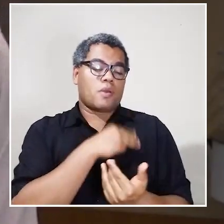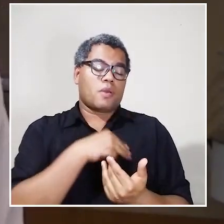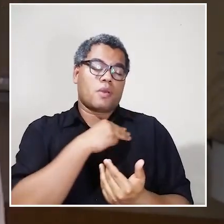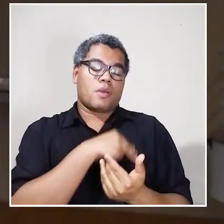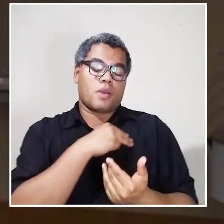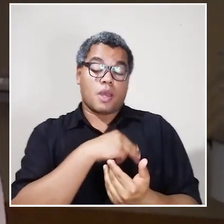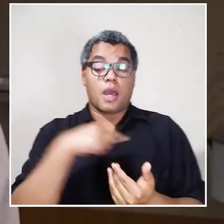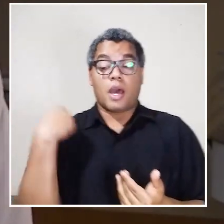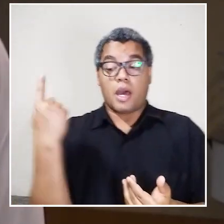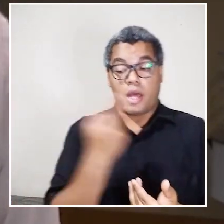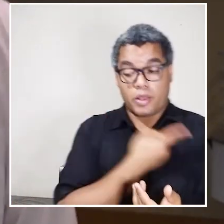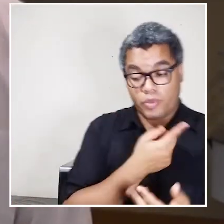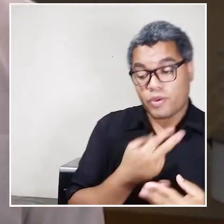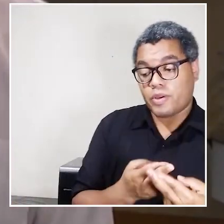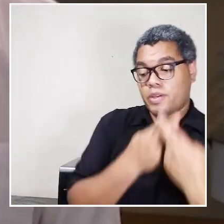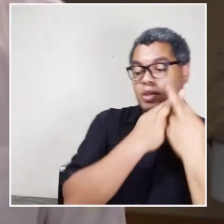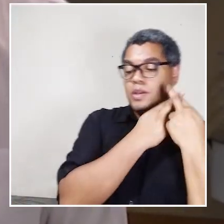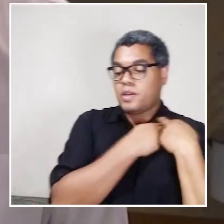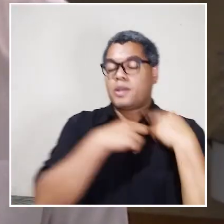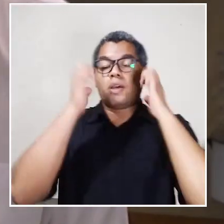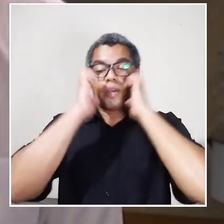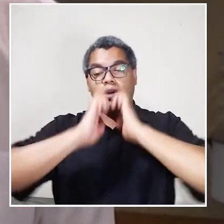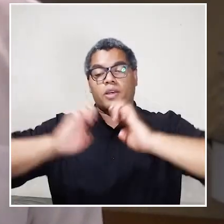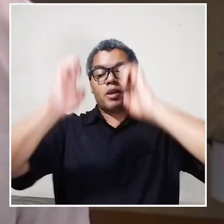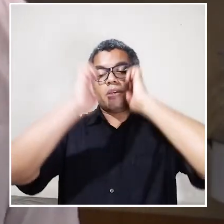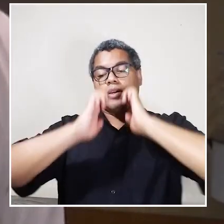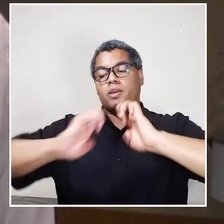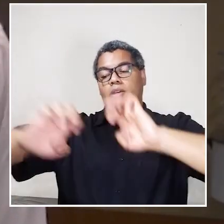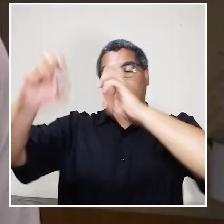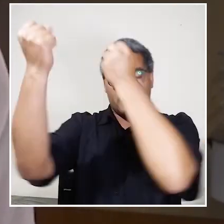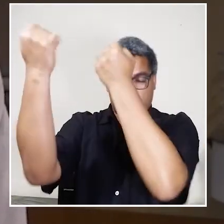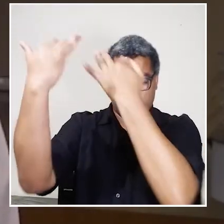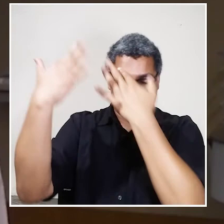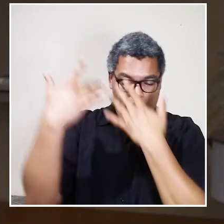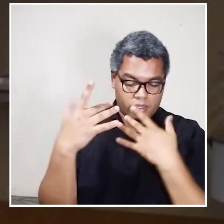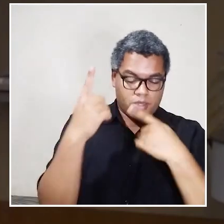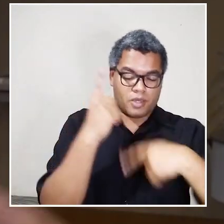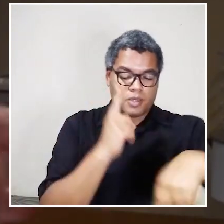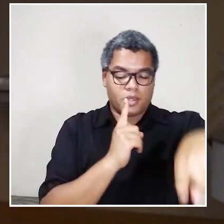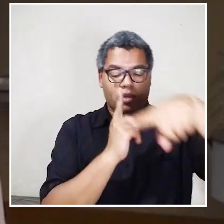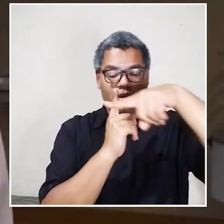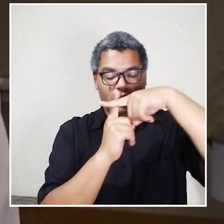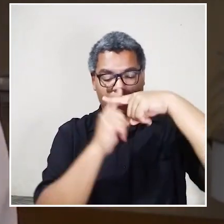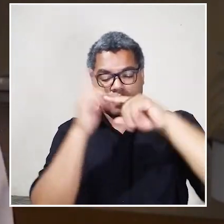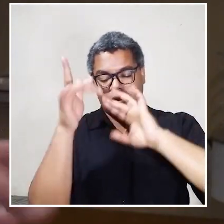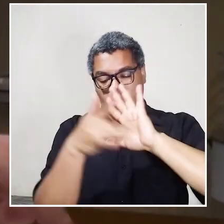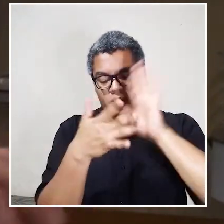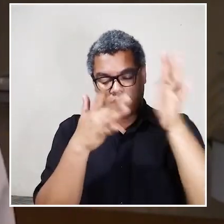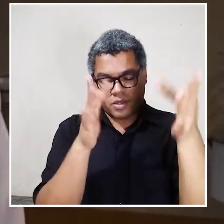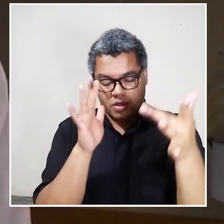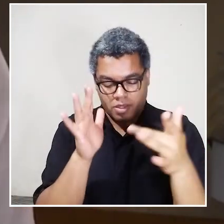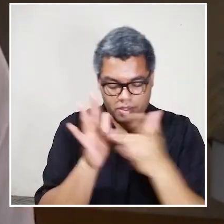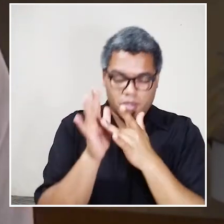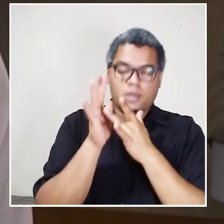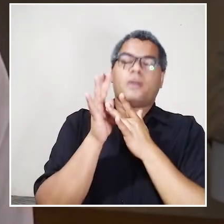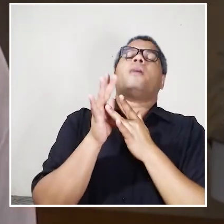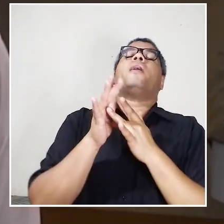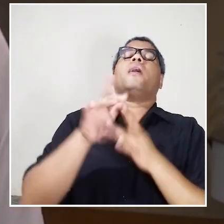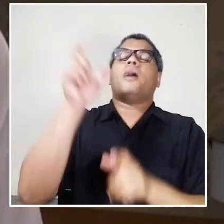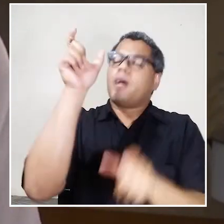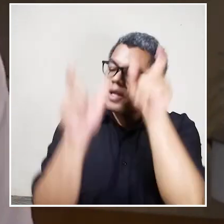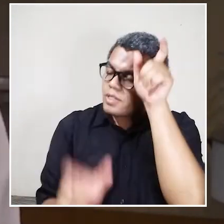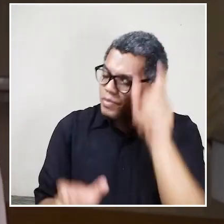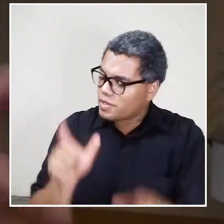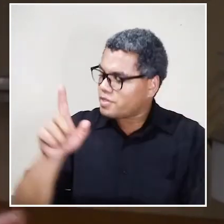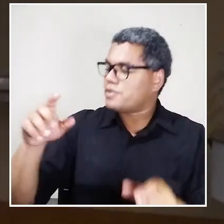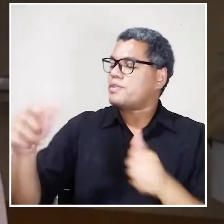da Graça, a obra redentora de Jesus lá na cruz, informar aos cidadãos que estão ao nosso redor,